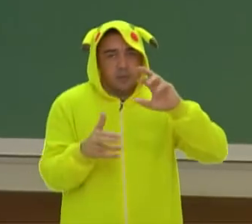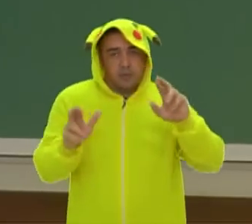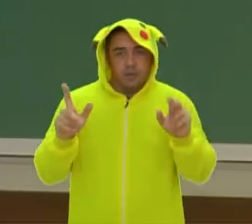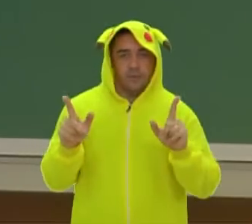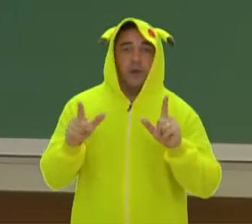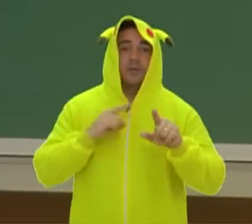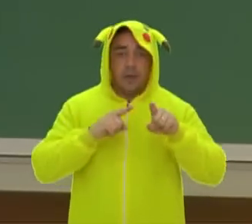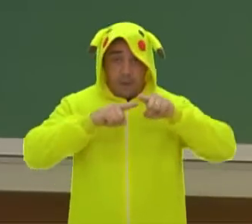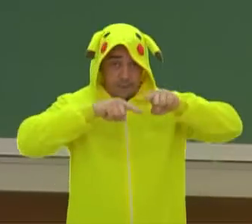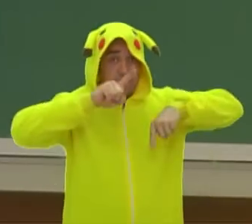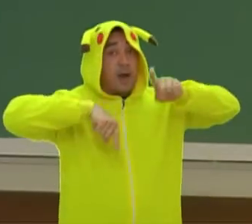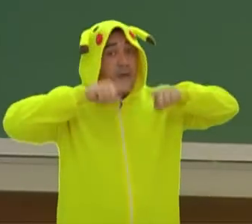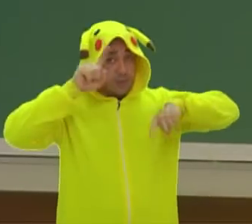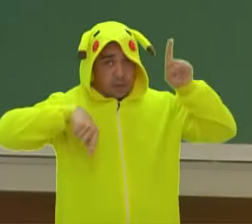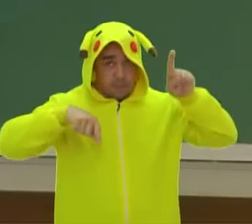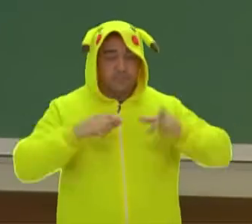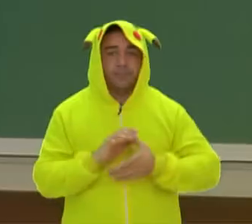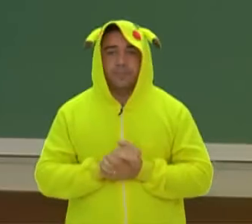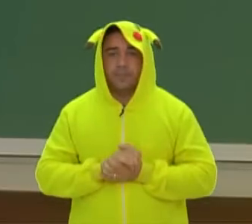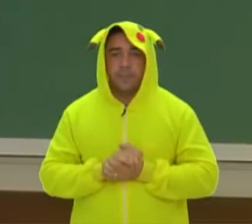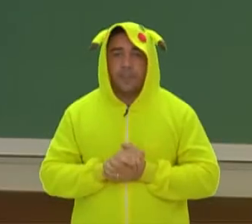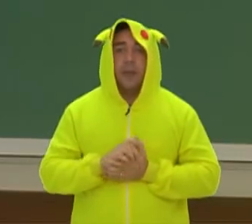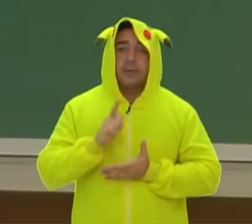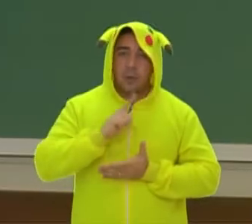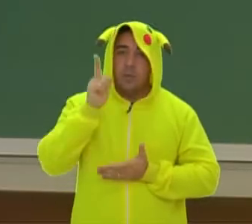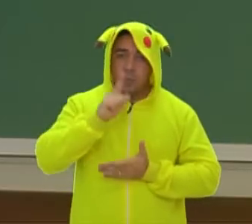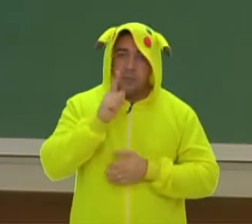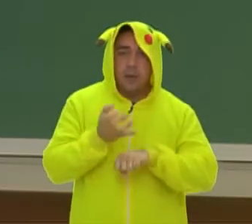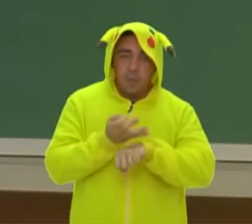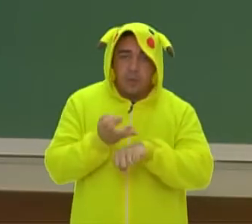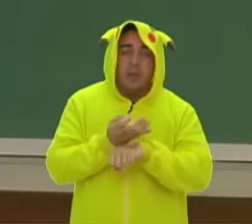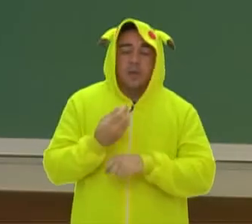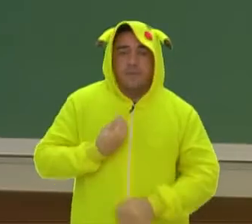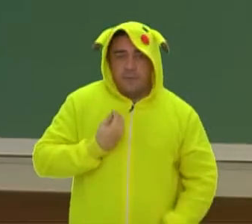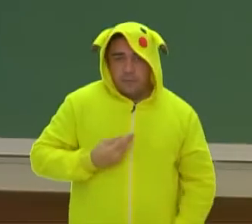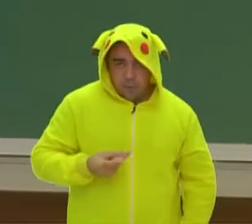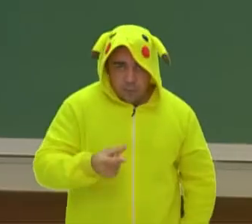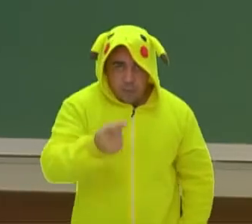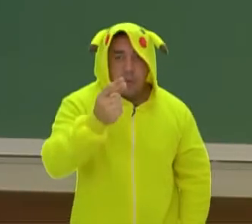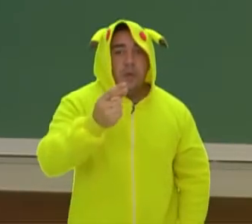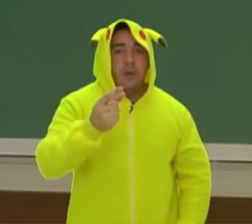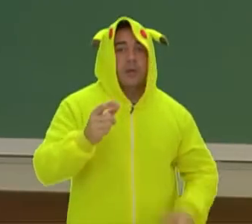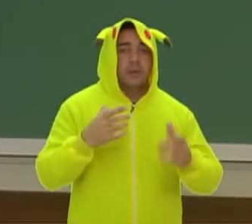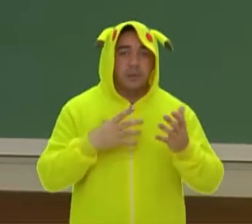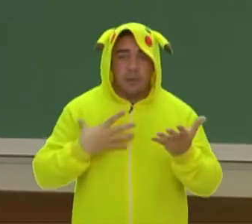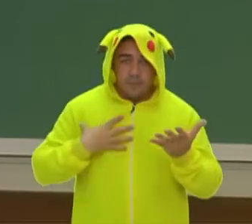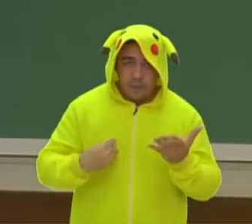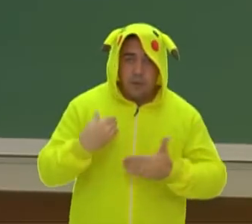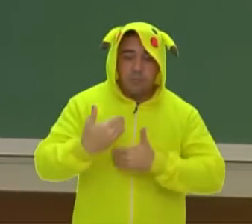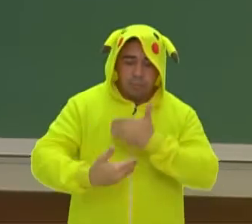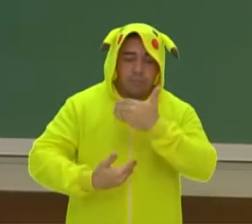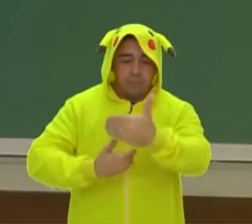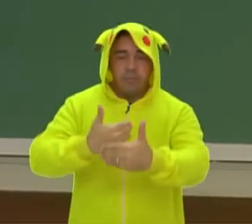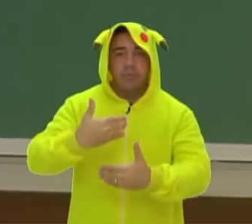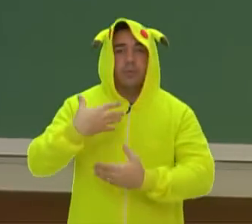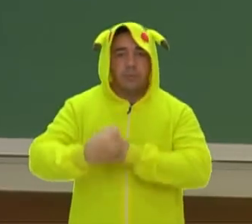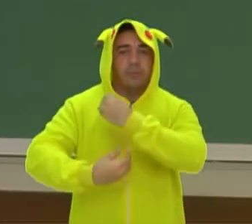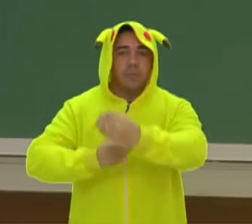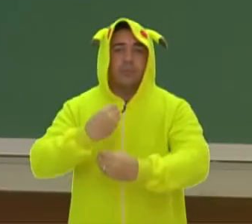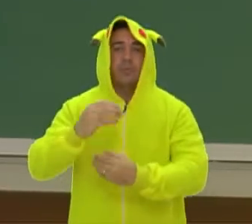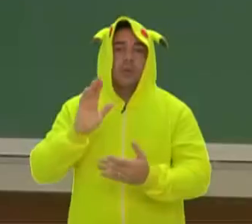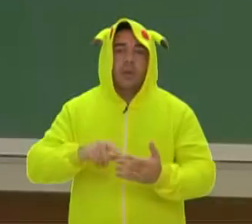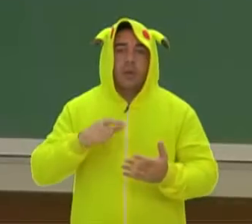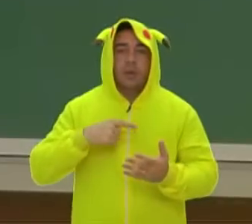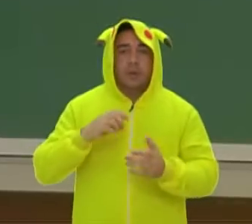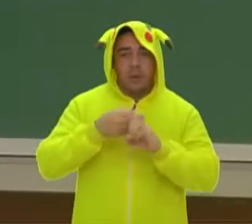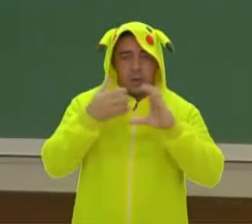uma variedade. Os mais aptos sobrevivem e deixam os descendentes com essas características que já são mais aptas. Aqueles